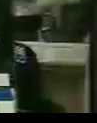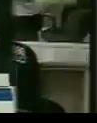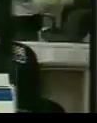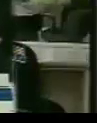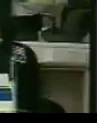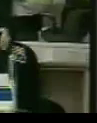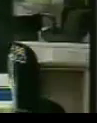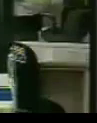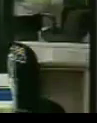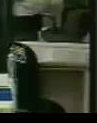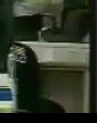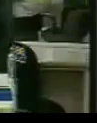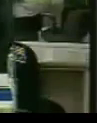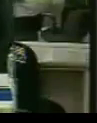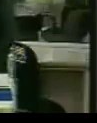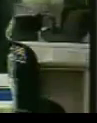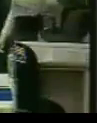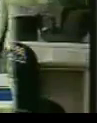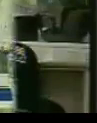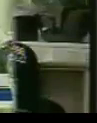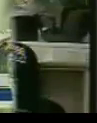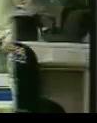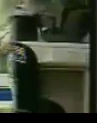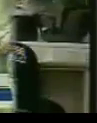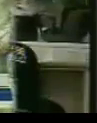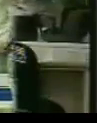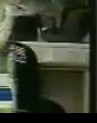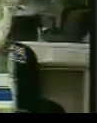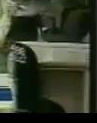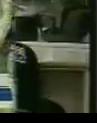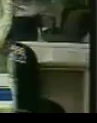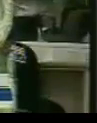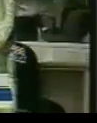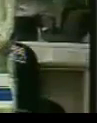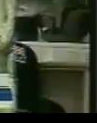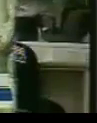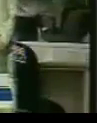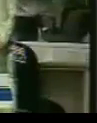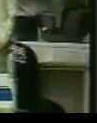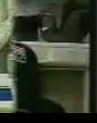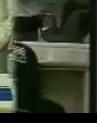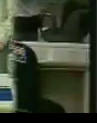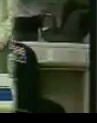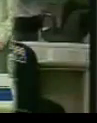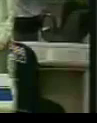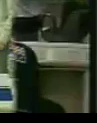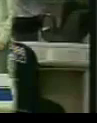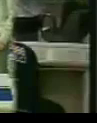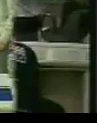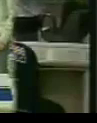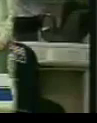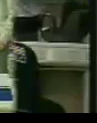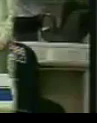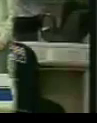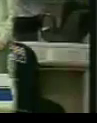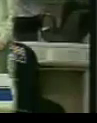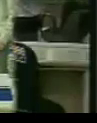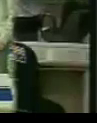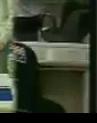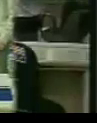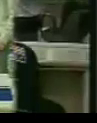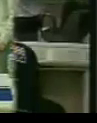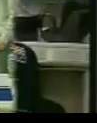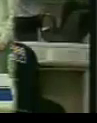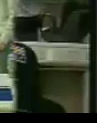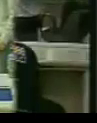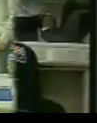será muito bem desenvolvida pelos atores, né? Aqui da nossa região, Reveraldo Joaquim,